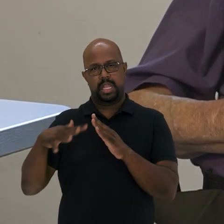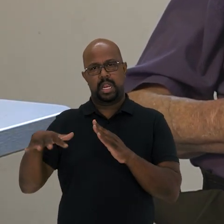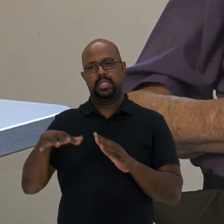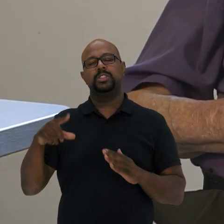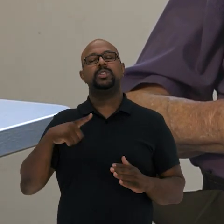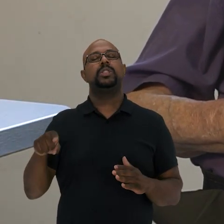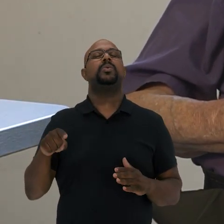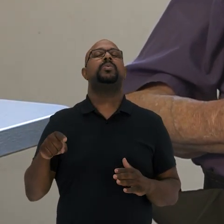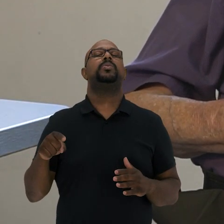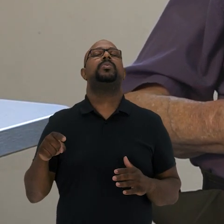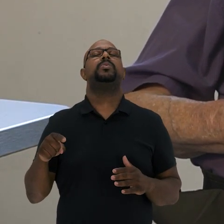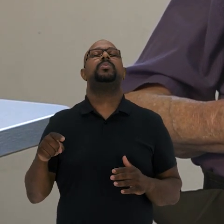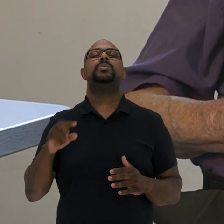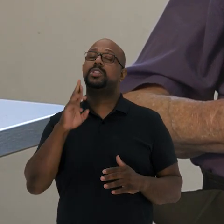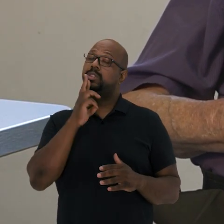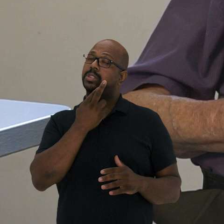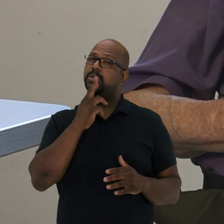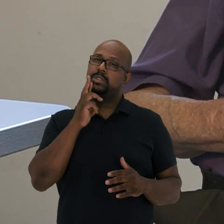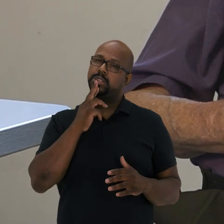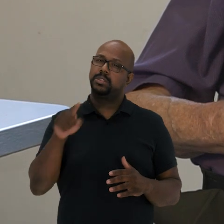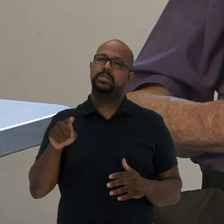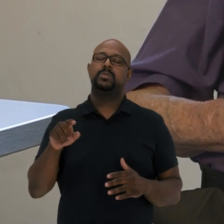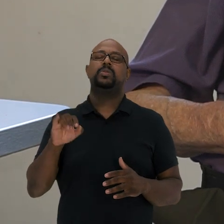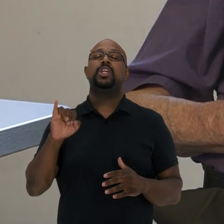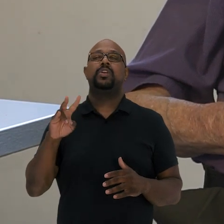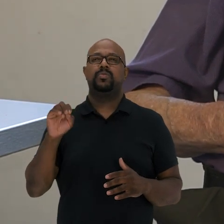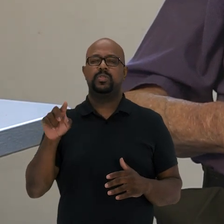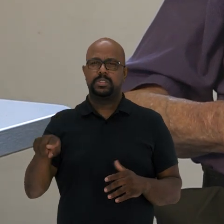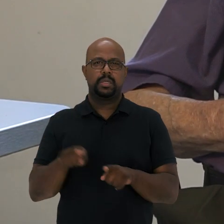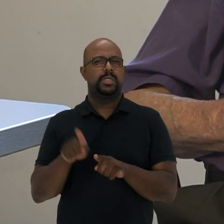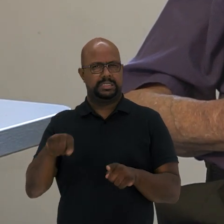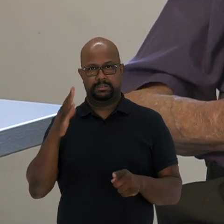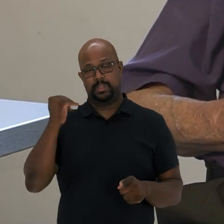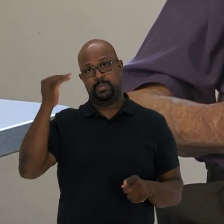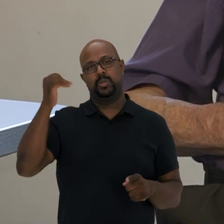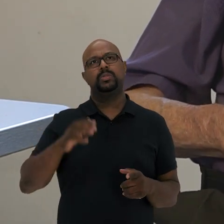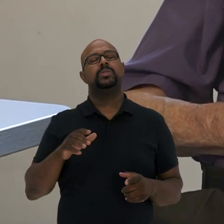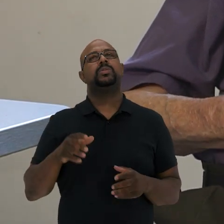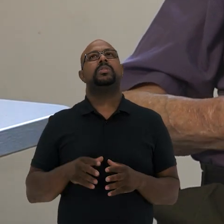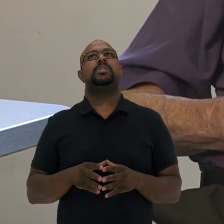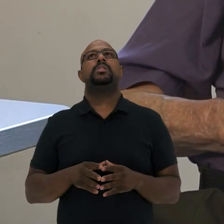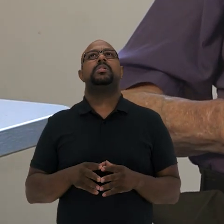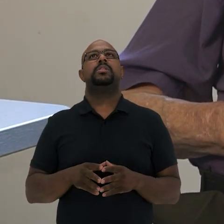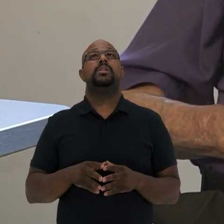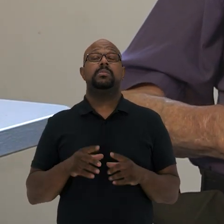dele, ali, tinha o restaurante do Ivo Cordoni, que também era famoso aqui em São